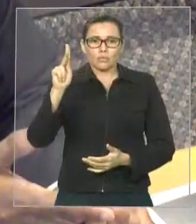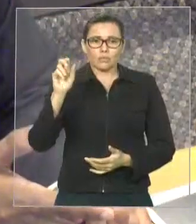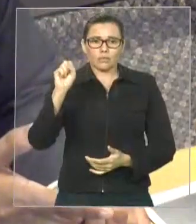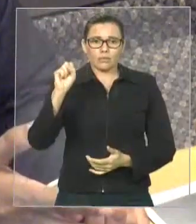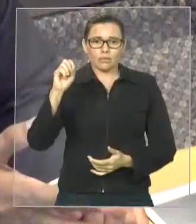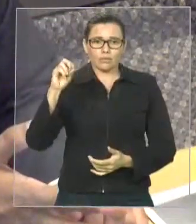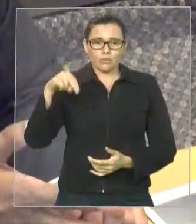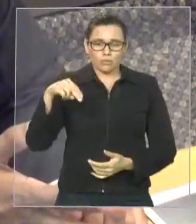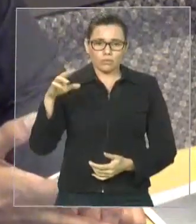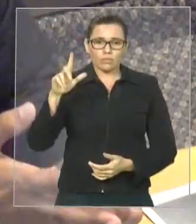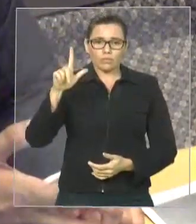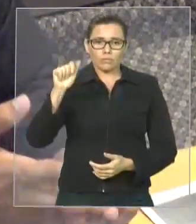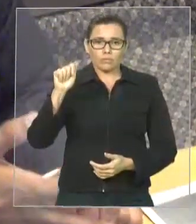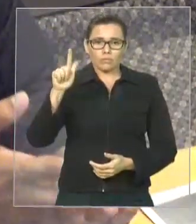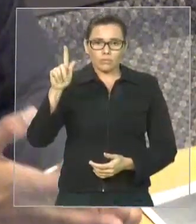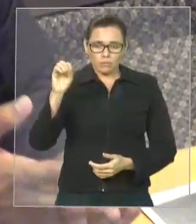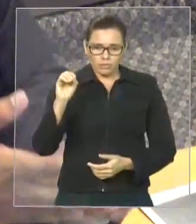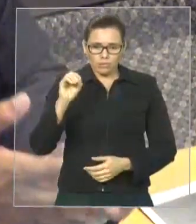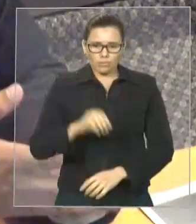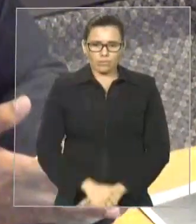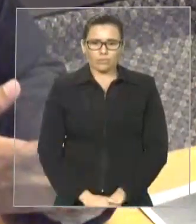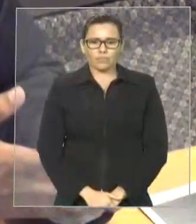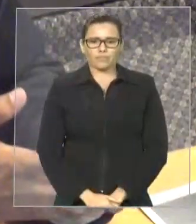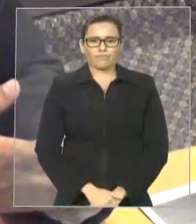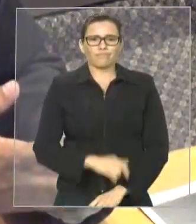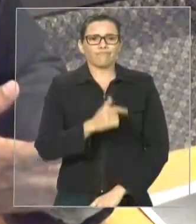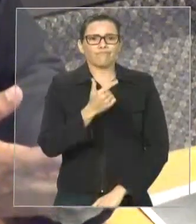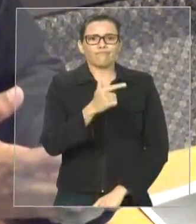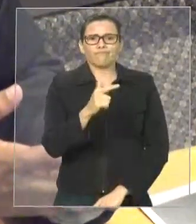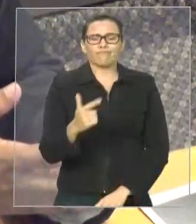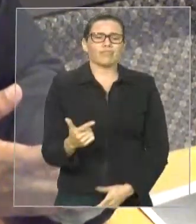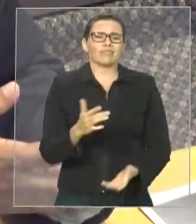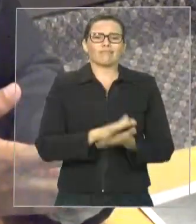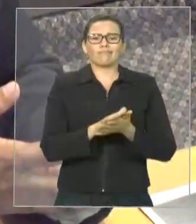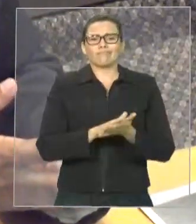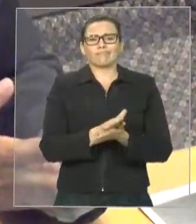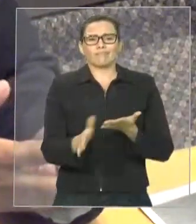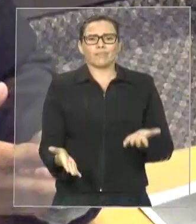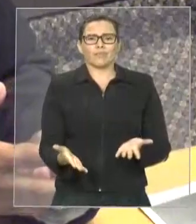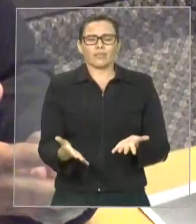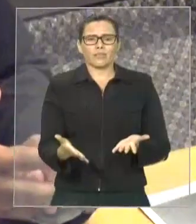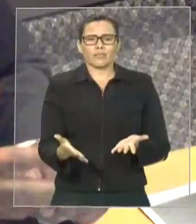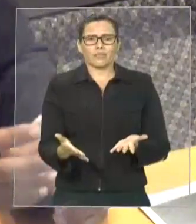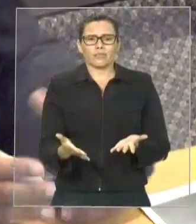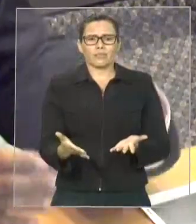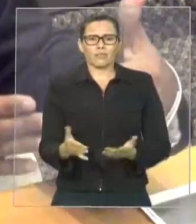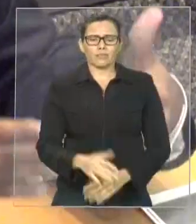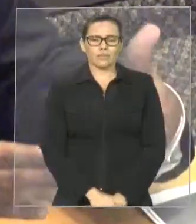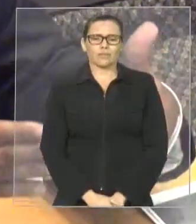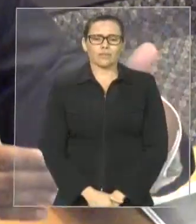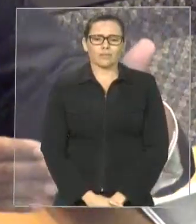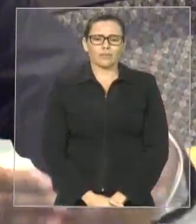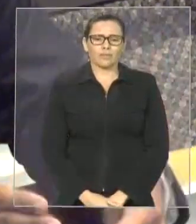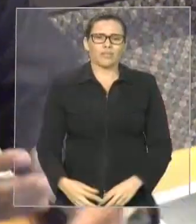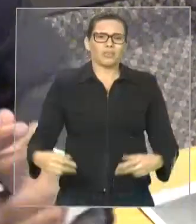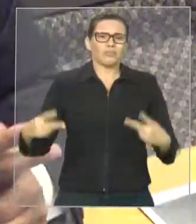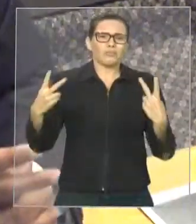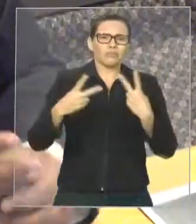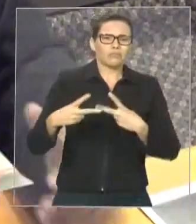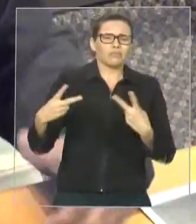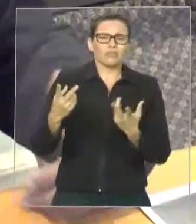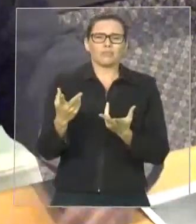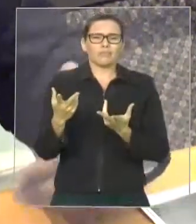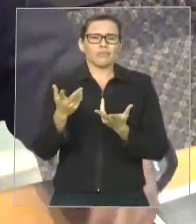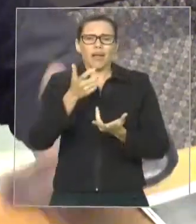não tem ventilação. É um crime que o prefeito está fazendo com as nossas crianças e adolescentes de São Luís. Vai deixar as nossas crianças